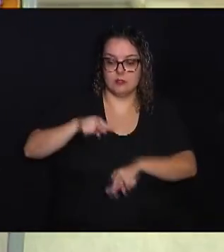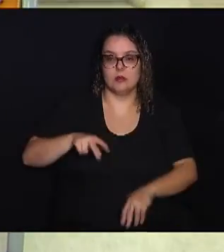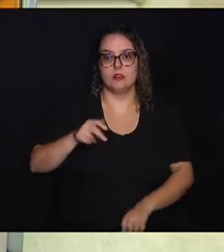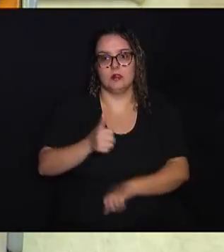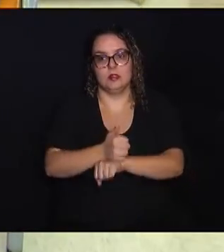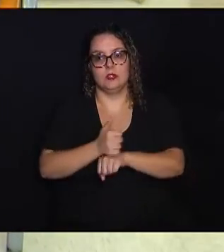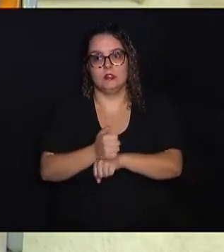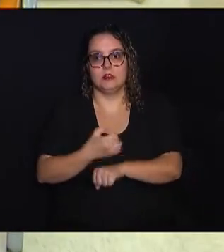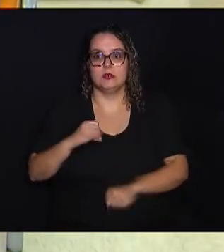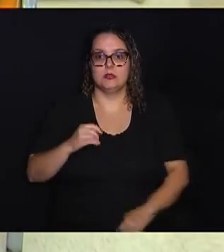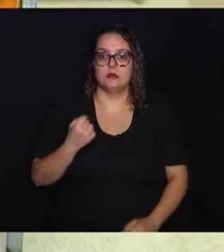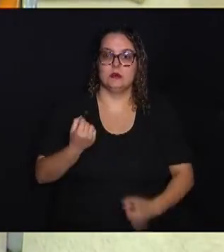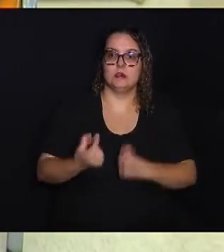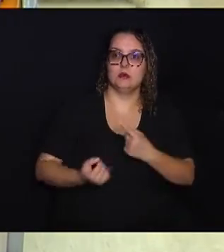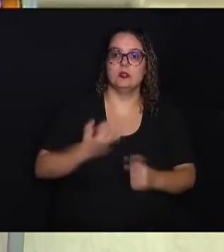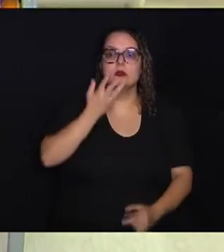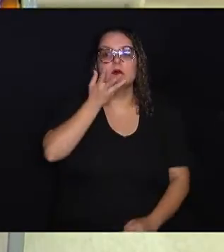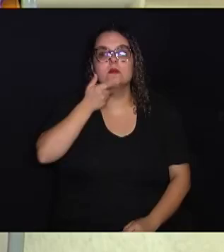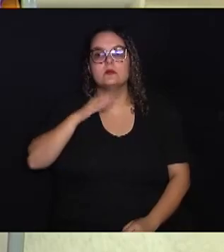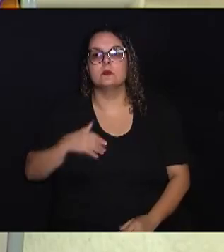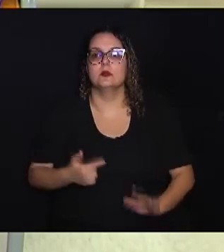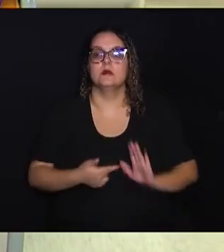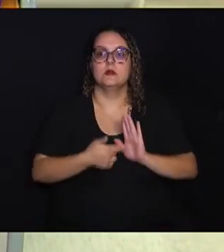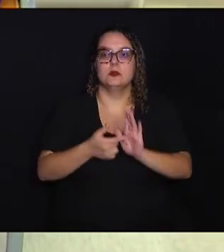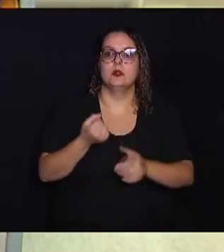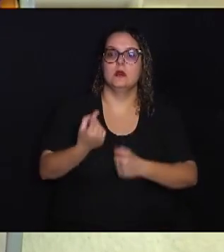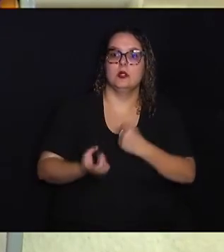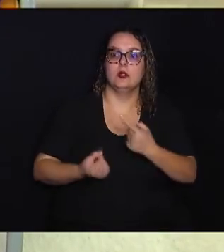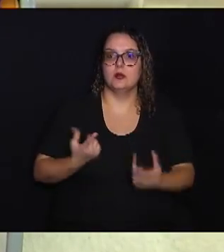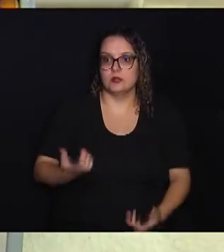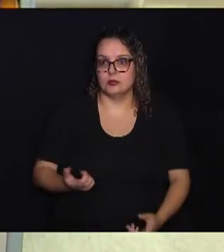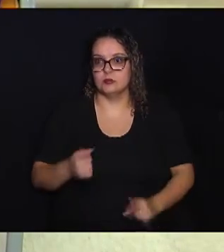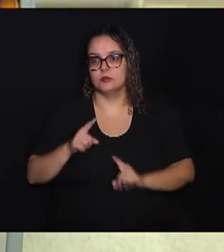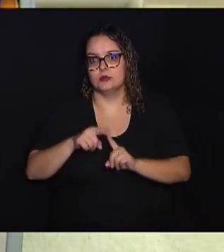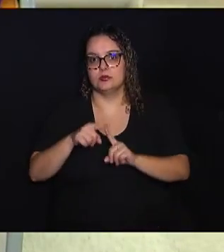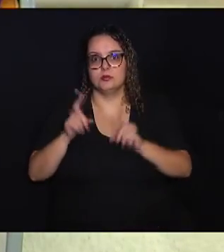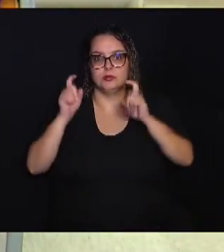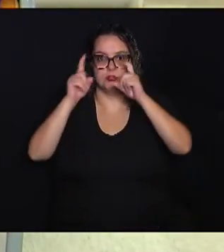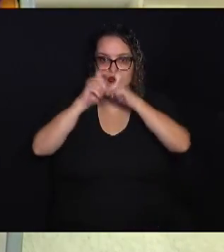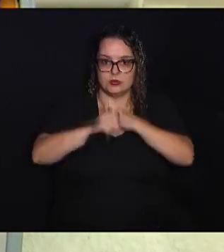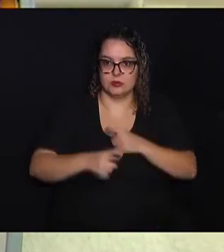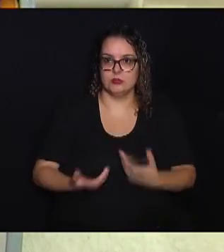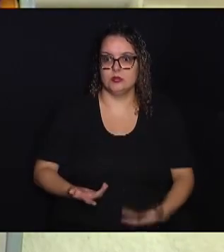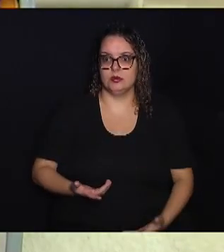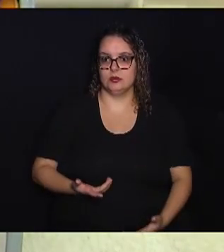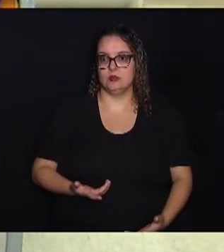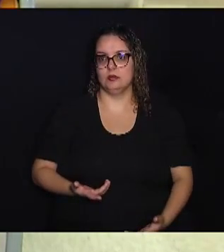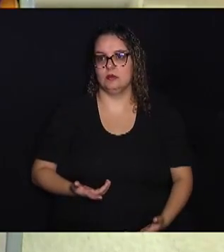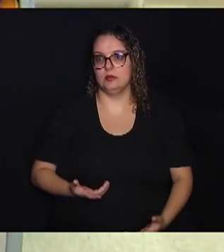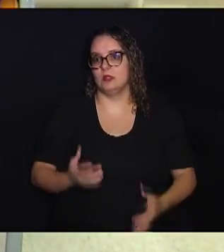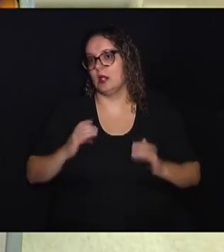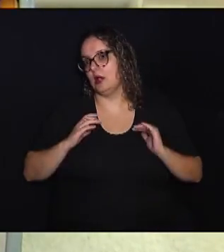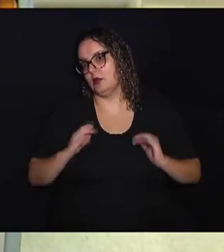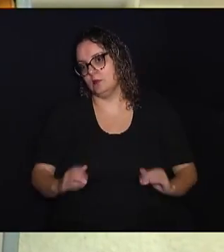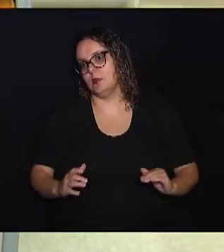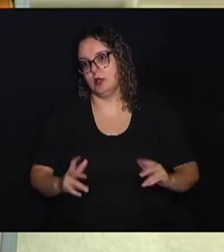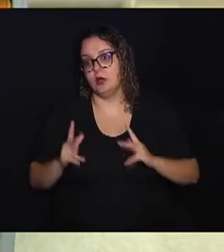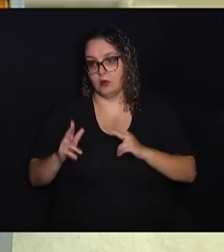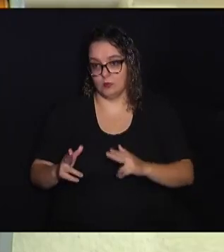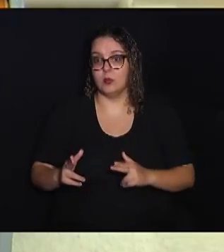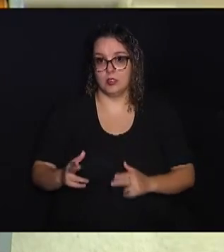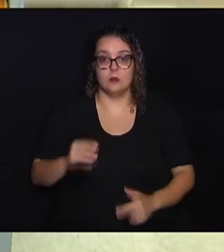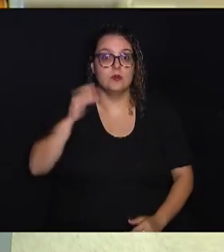tem alguma criança que esteja apresentando algum tipo, né, de dificuldade, seja tanto comportamental como na